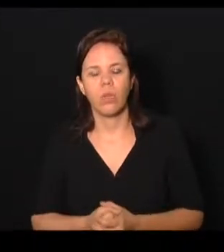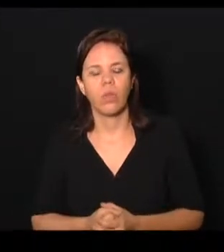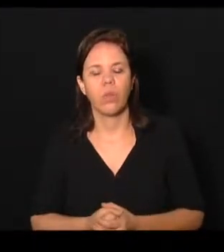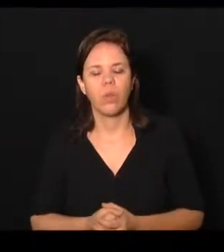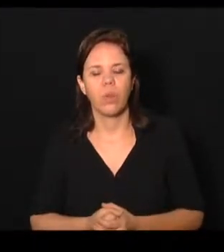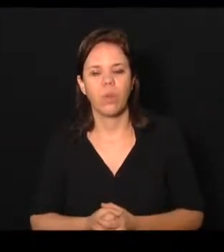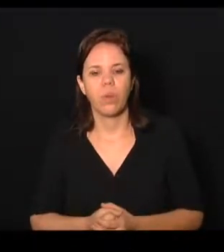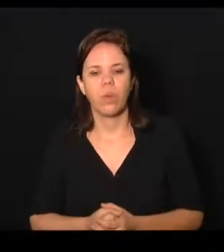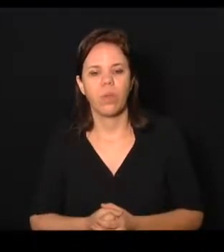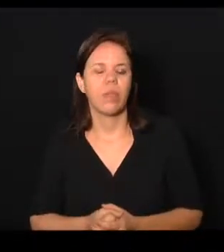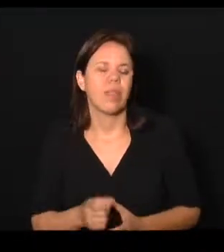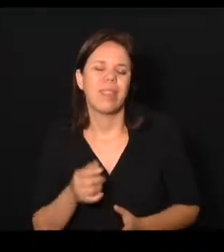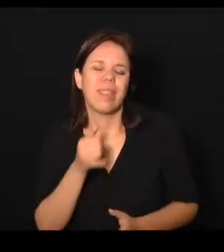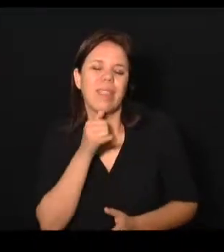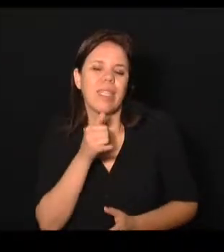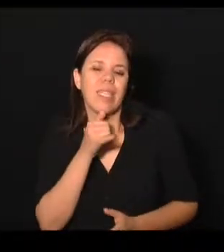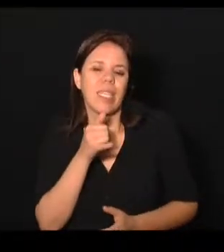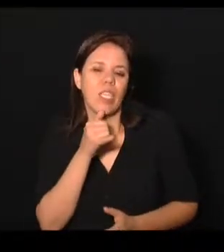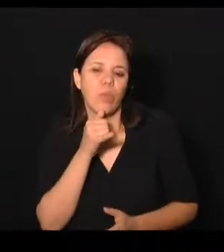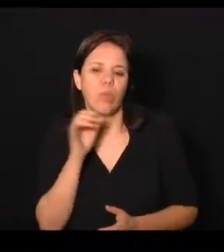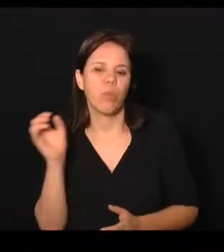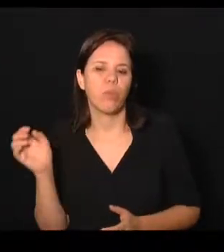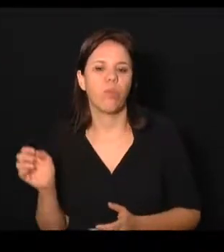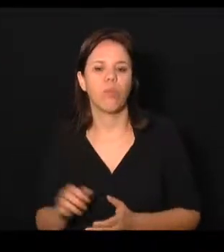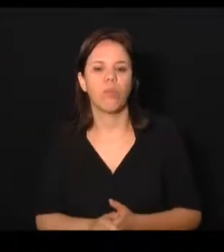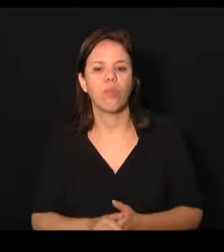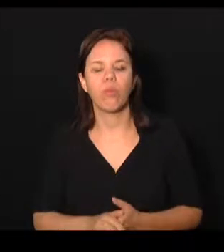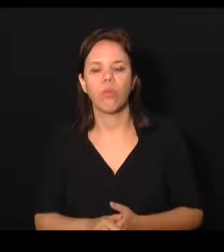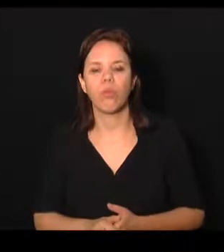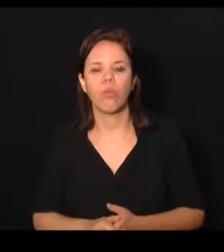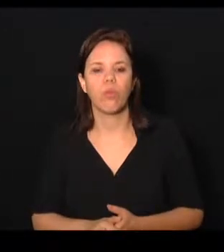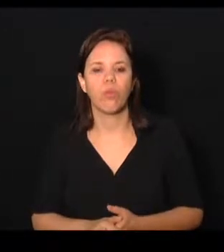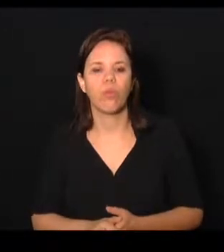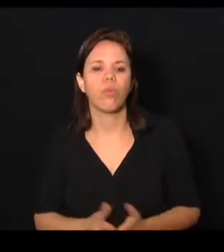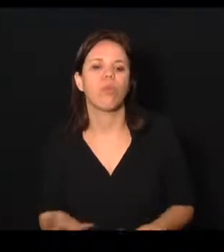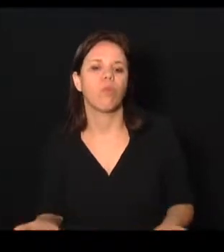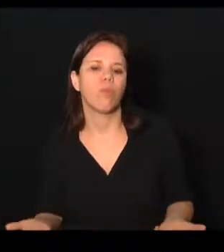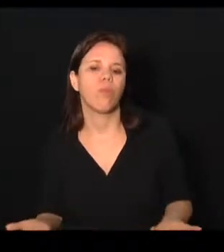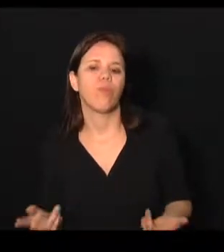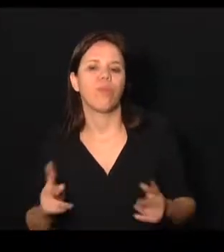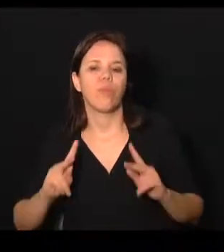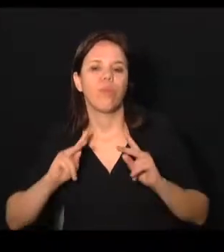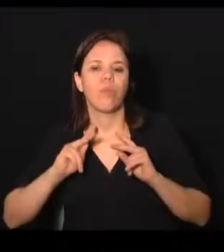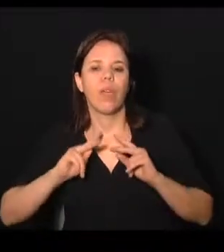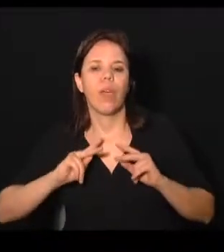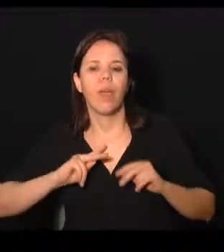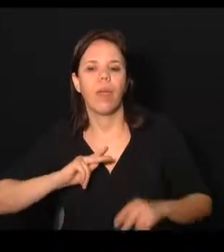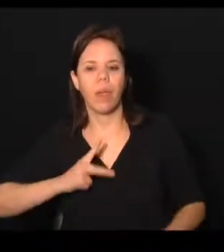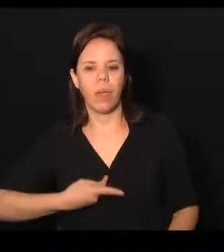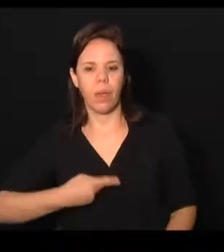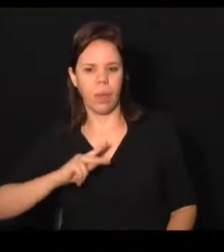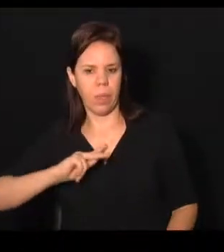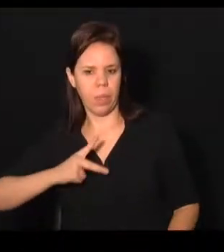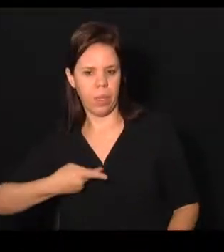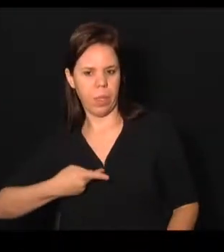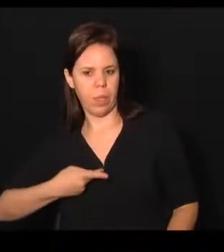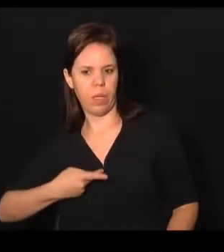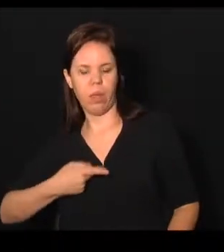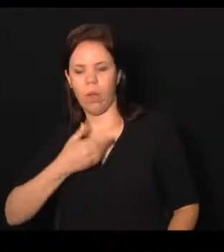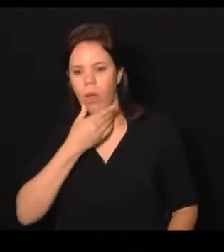relação à homossexualidade. A atual portaria 158, ela fala que o homossexual